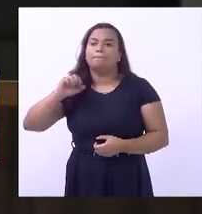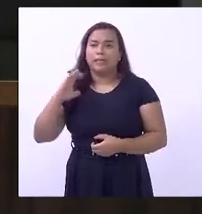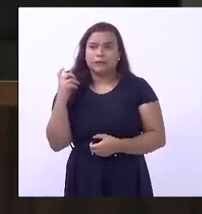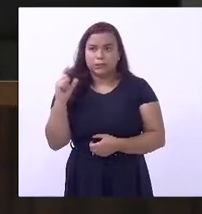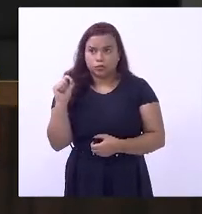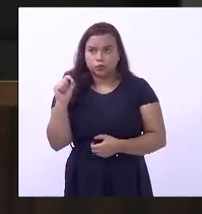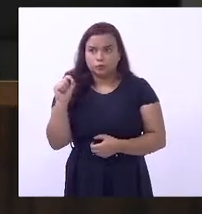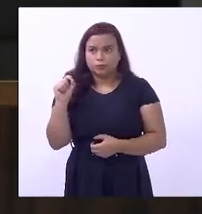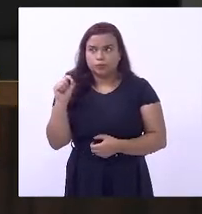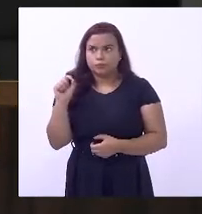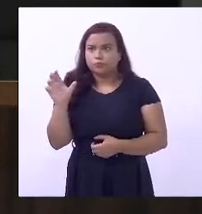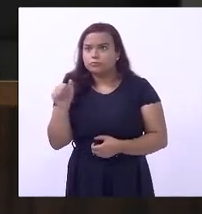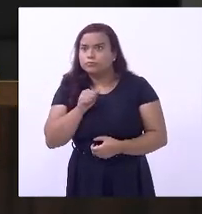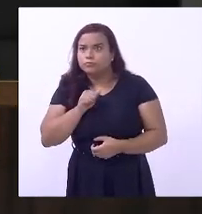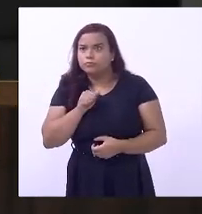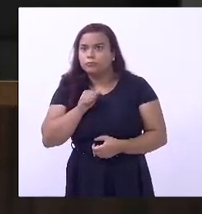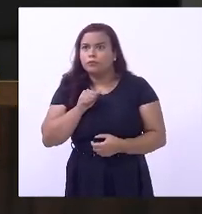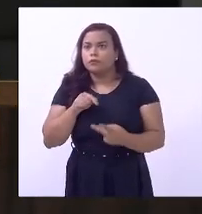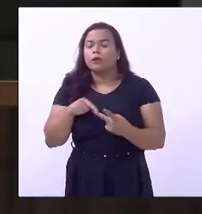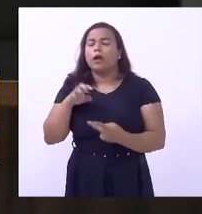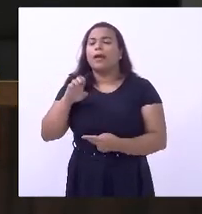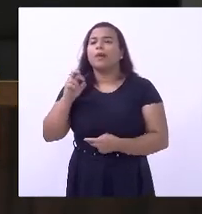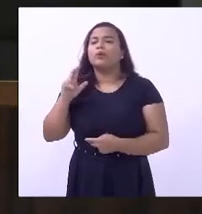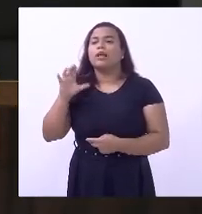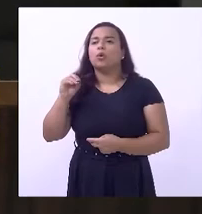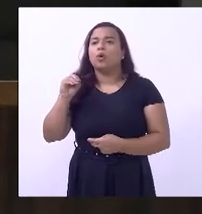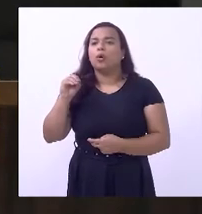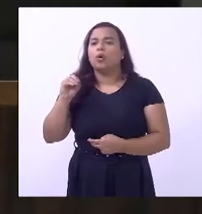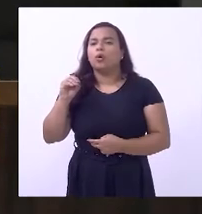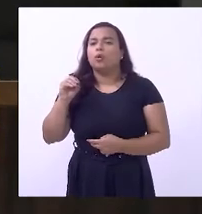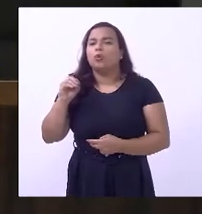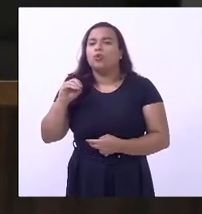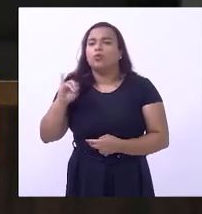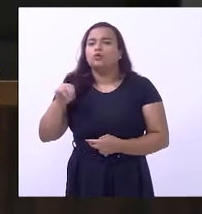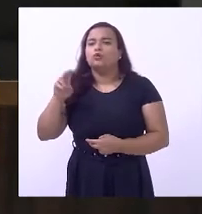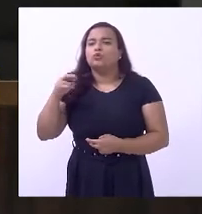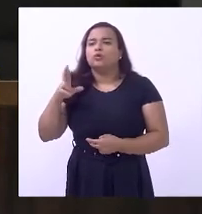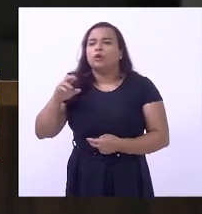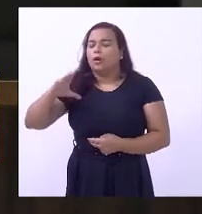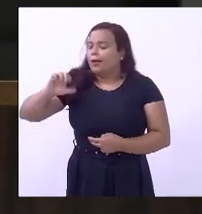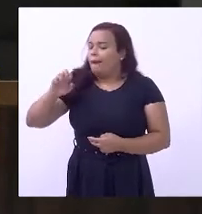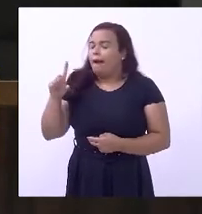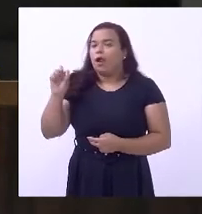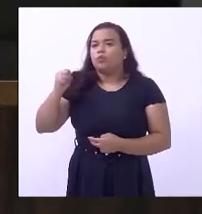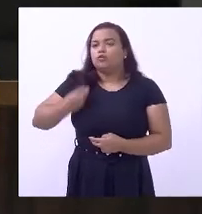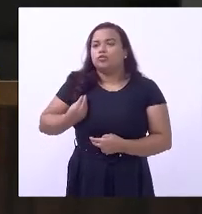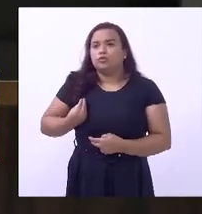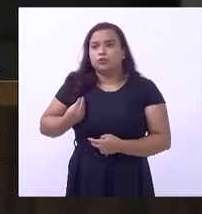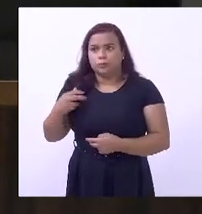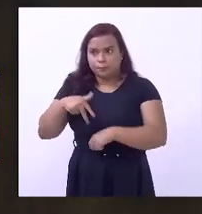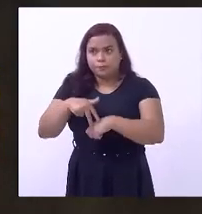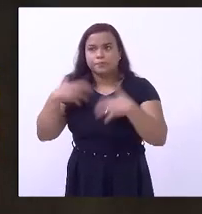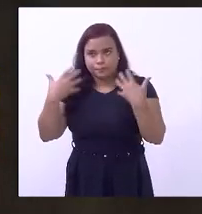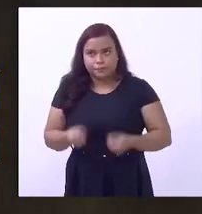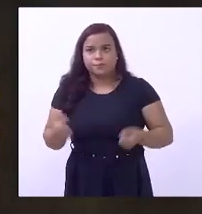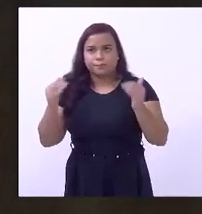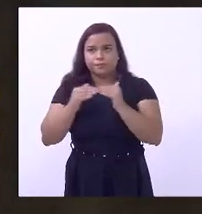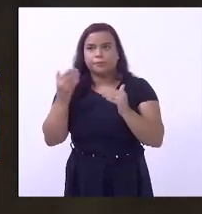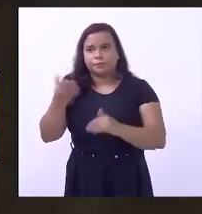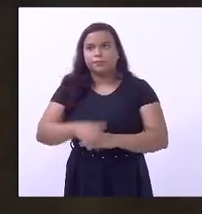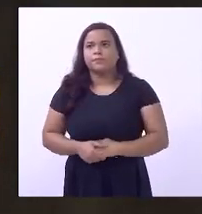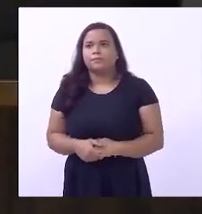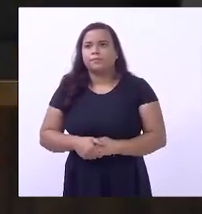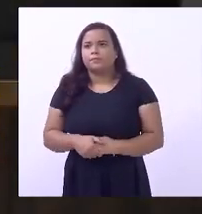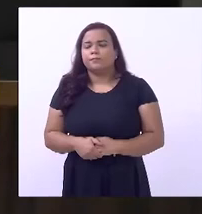Deputado Carlos Macedo, deputado Eurico Júnior. Carlos Macedo, presente. Favorável, presidente.